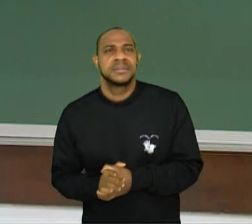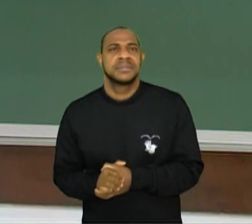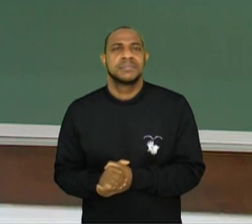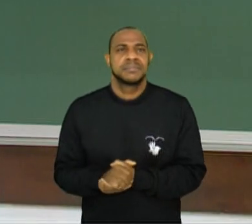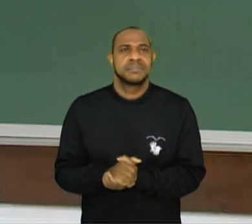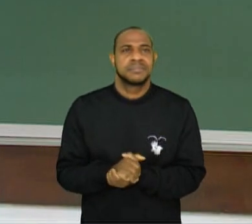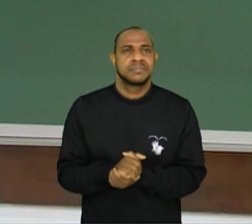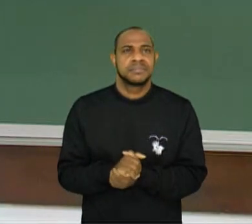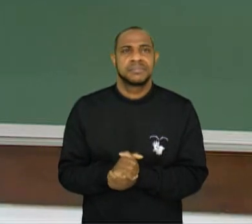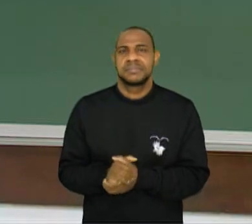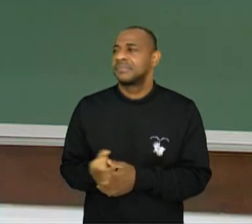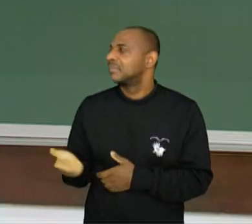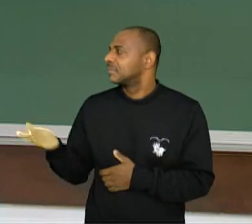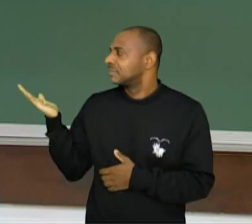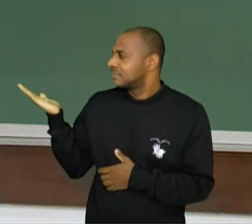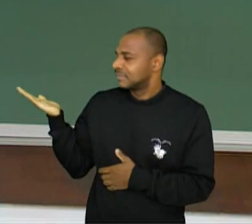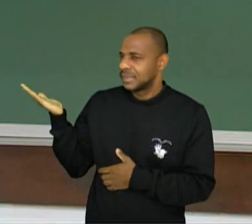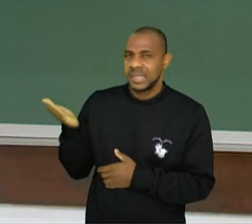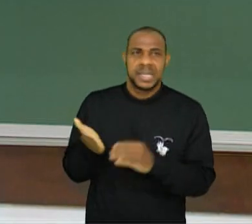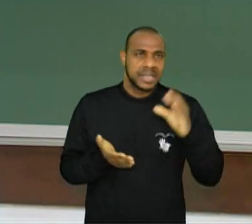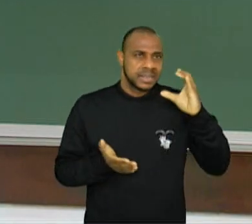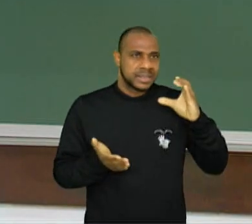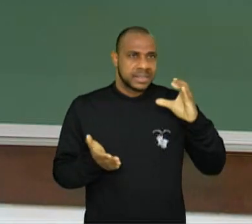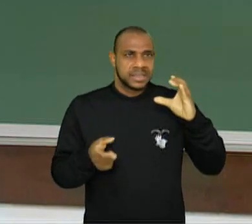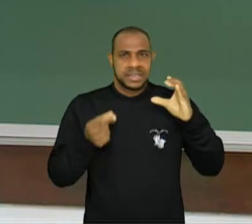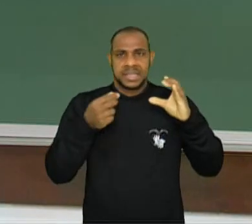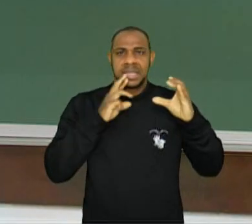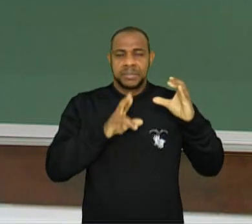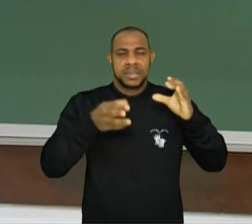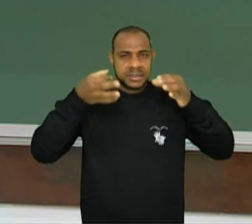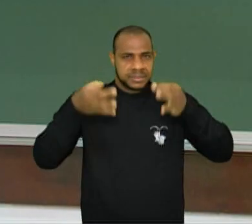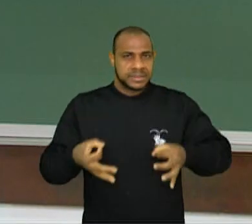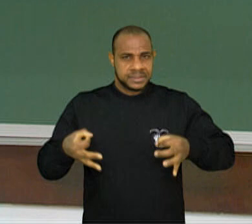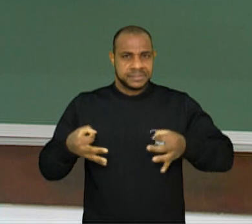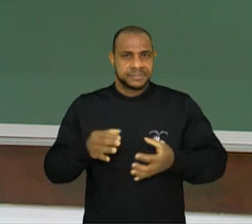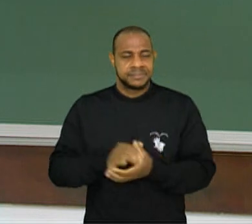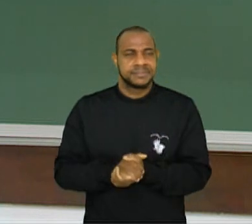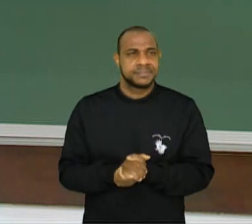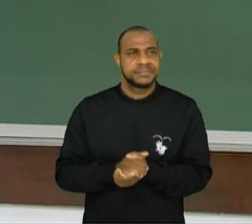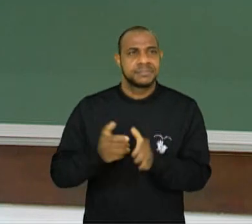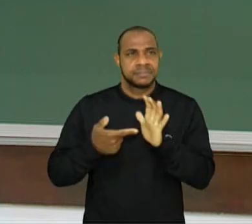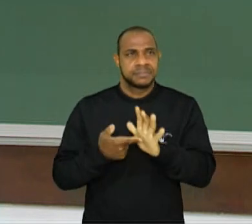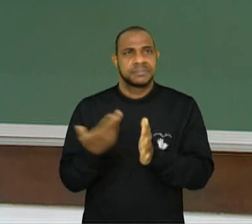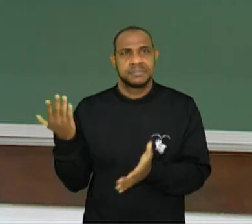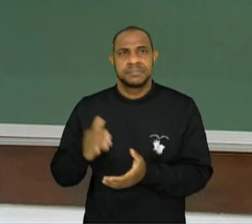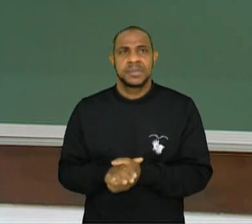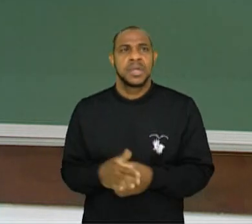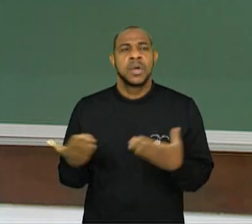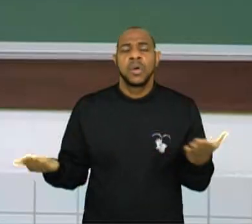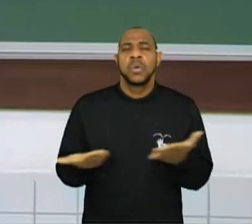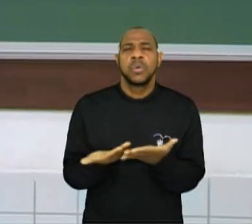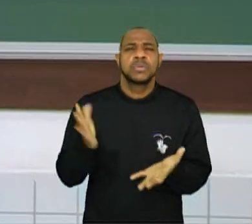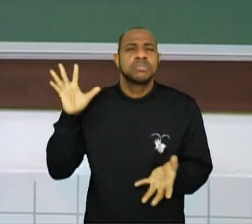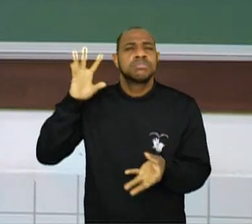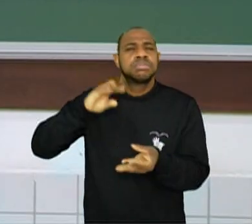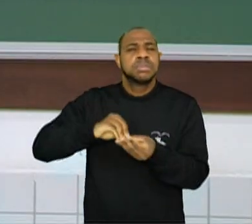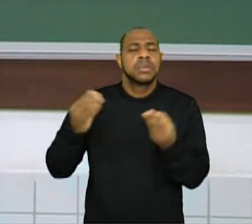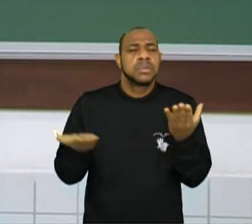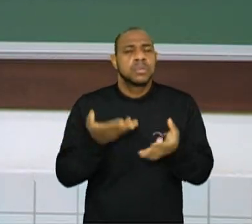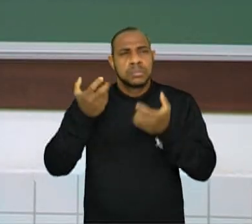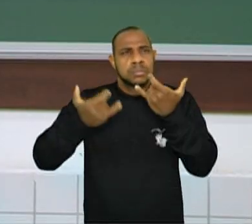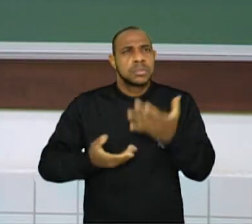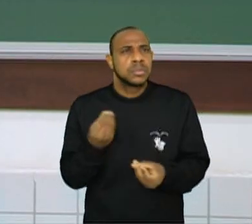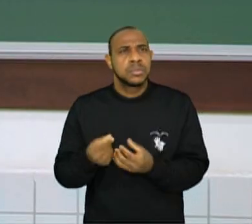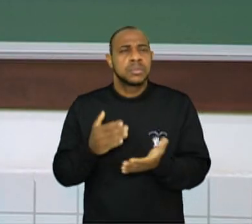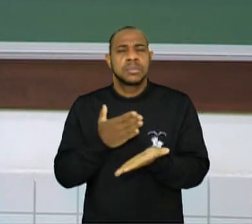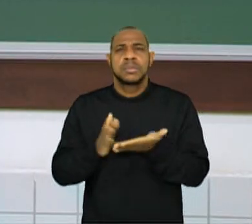garantias individuais e estabelecer a censura prévia, portanto, autoritários, né? Então, o que nós vimos na nossa aula de hoje? Nós vimos